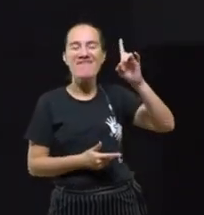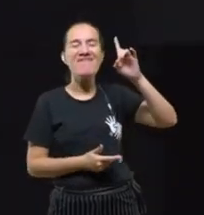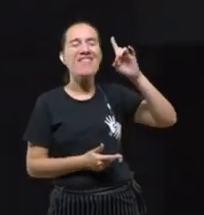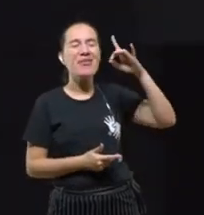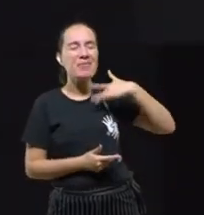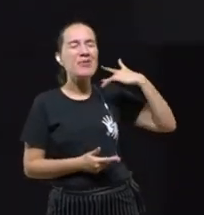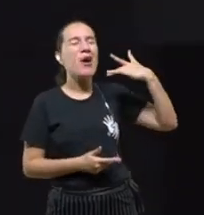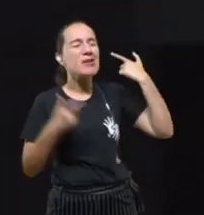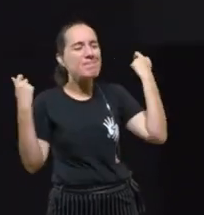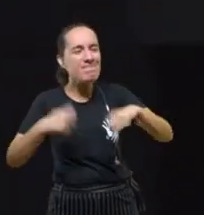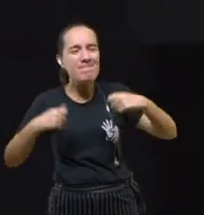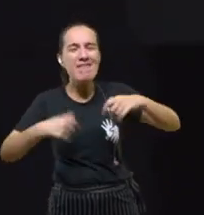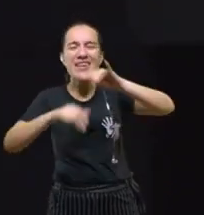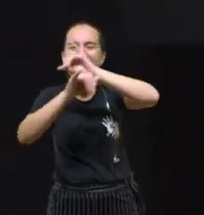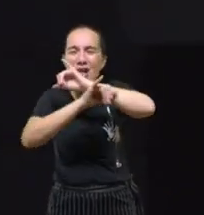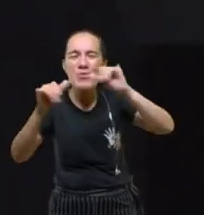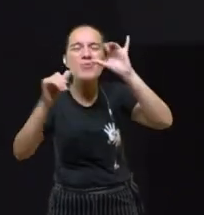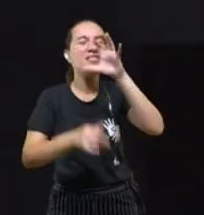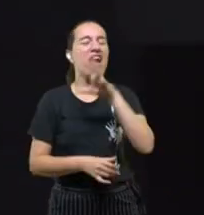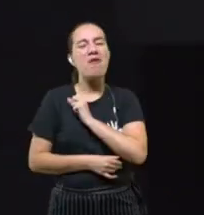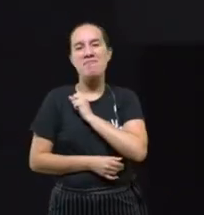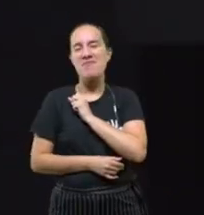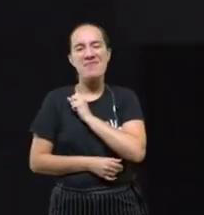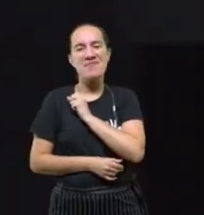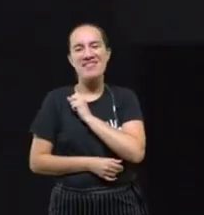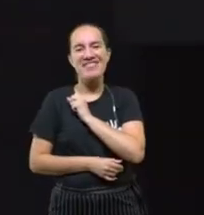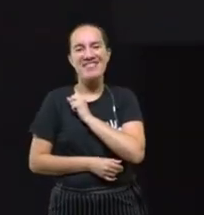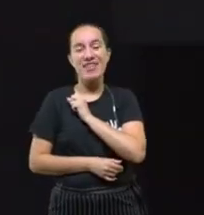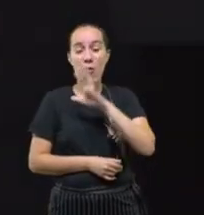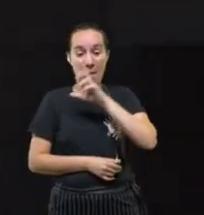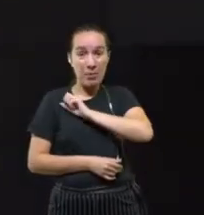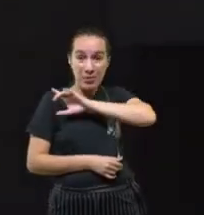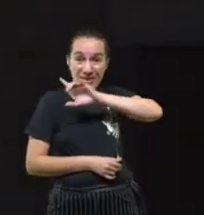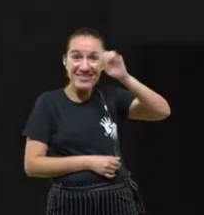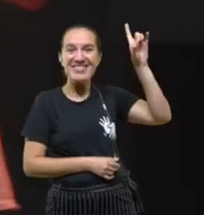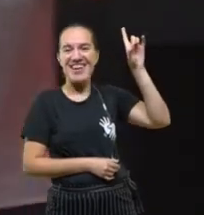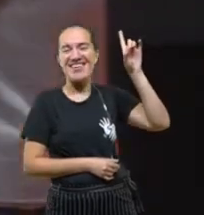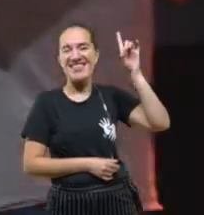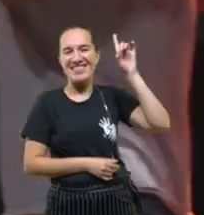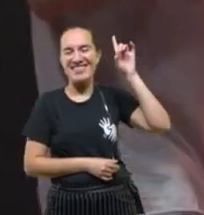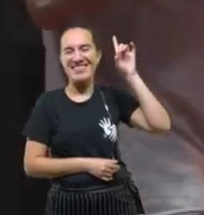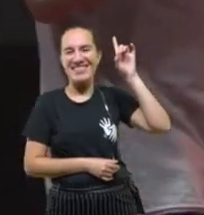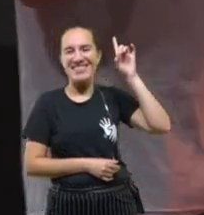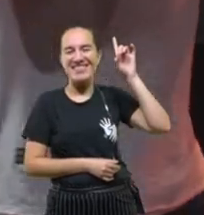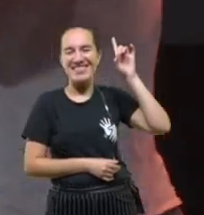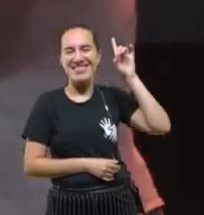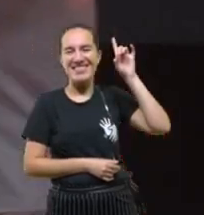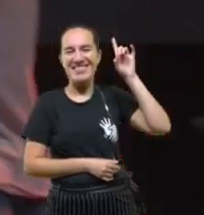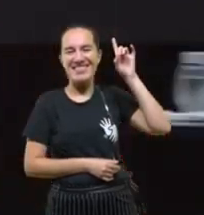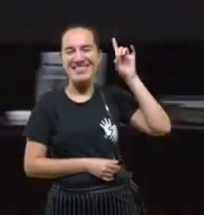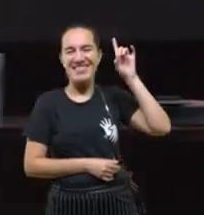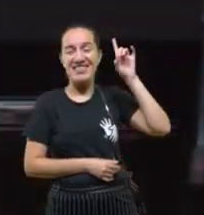do meu amor. Fala para eles do meu amor. Sabe, Jesus,